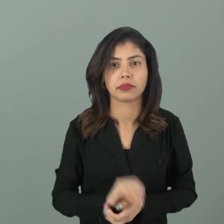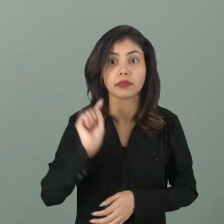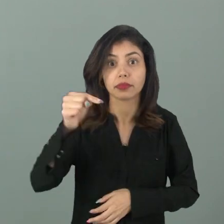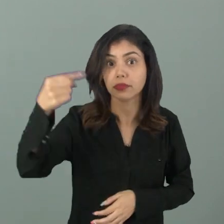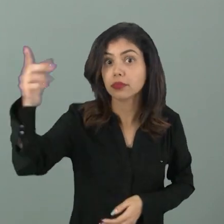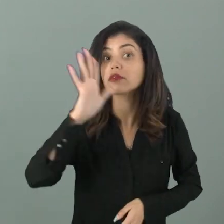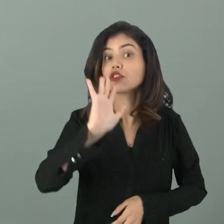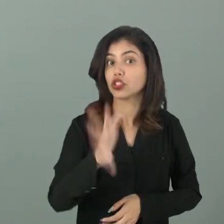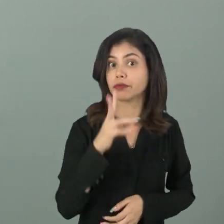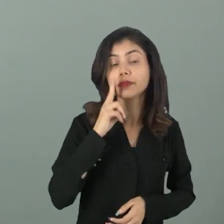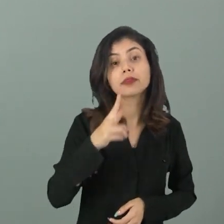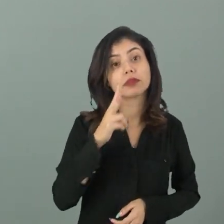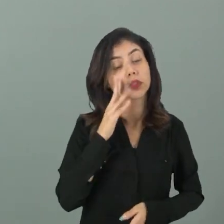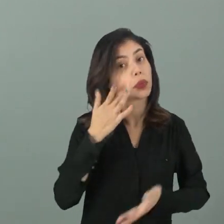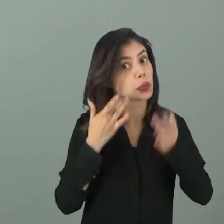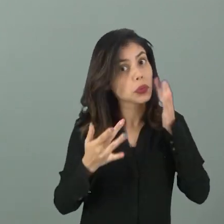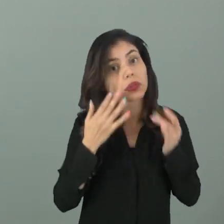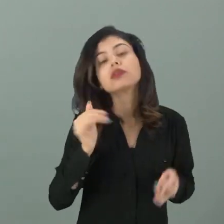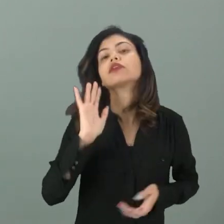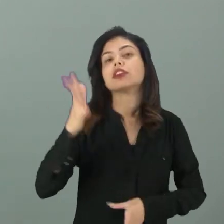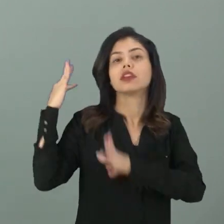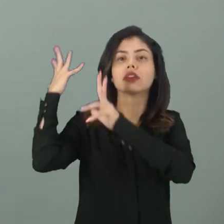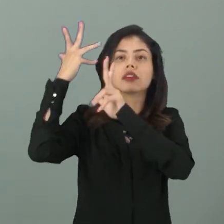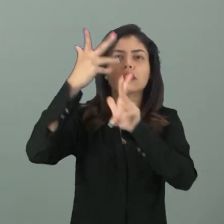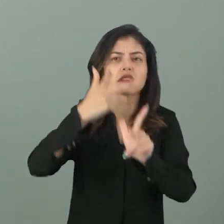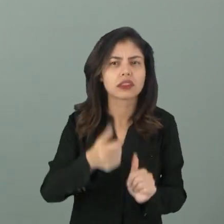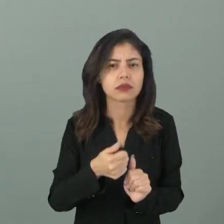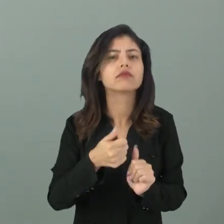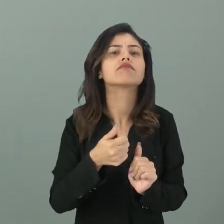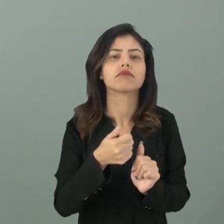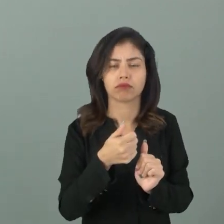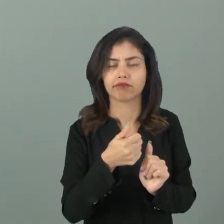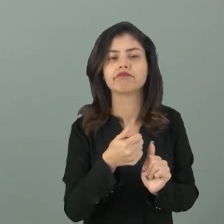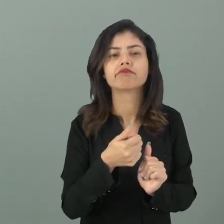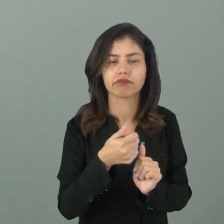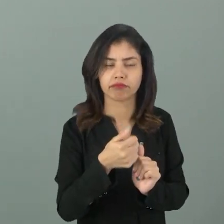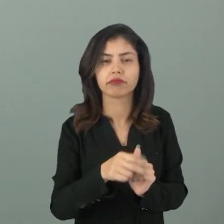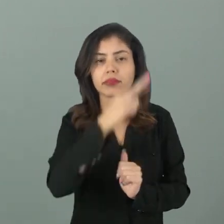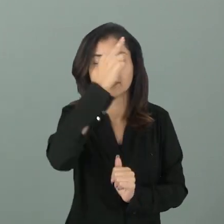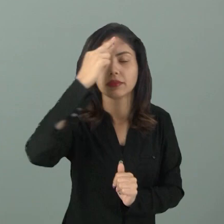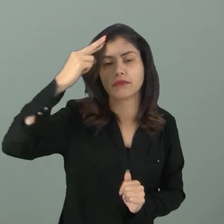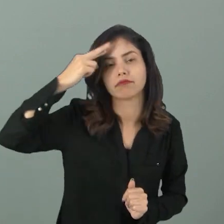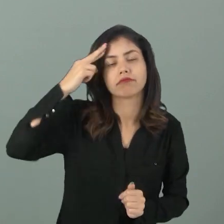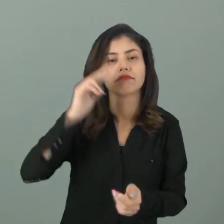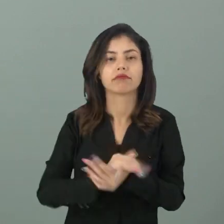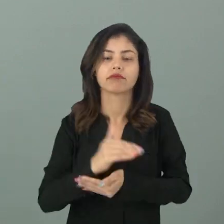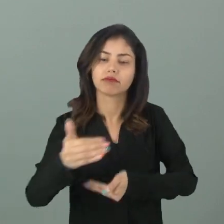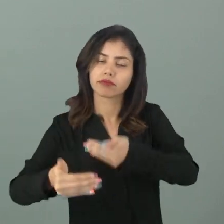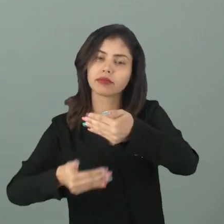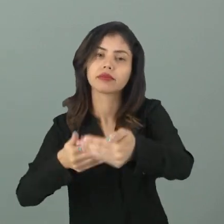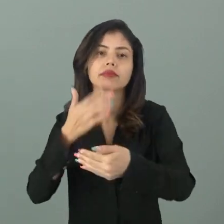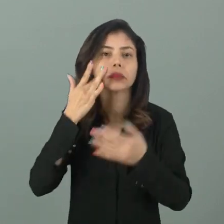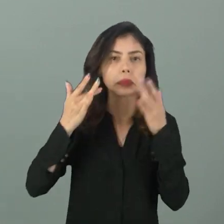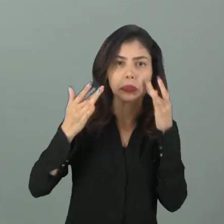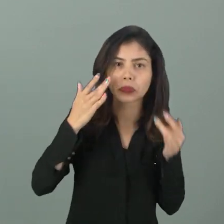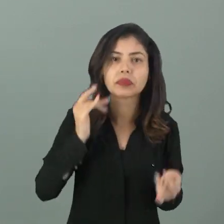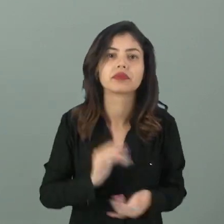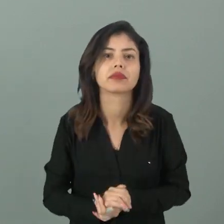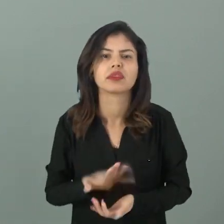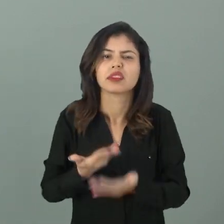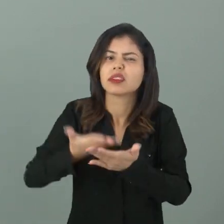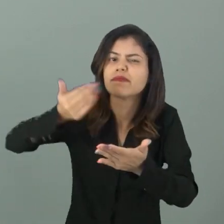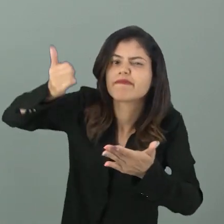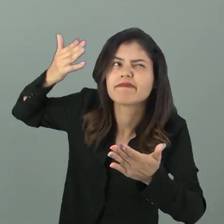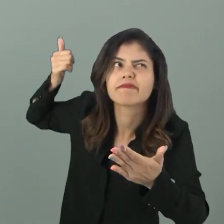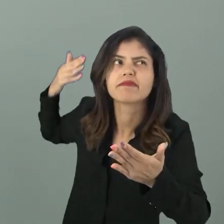daquilo que vocês já viram a respeito do teatro para a gente relembrar, né, sobre a história do teatro, a evolução do teatro,